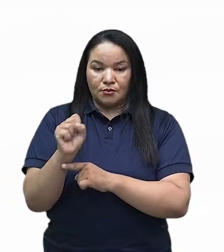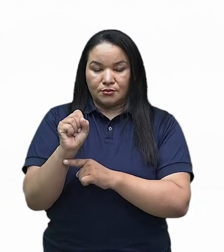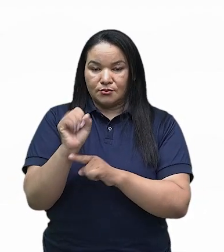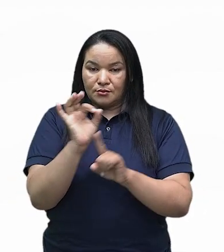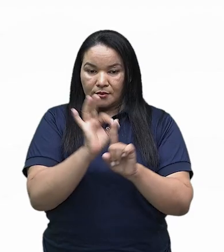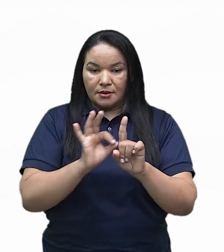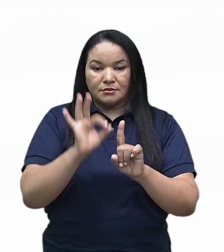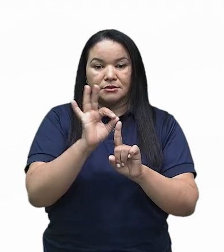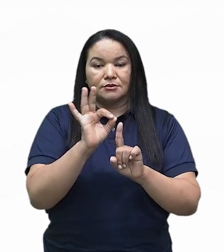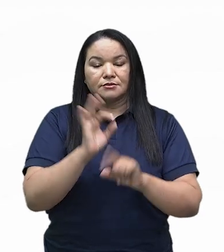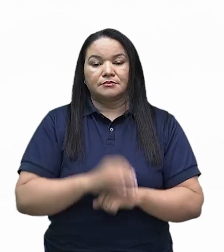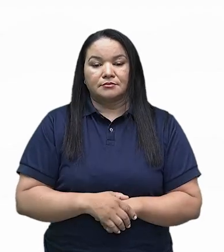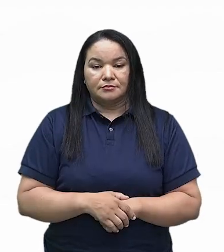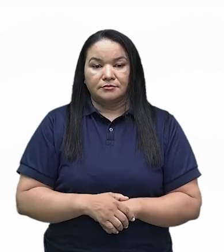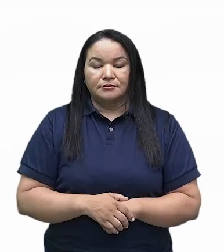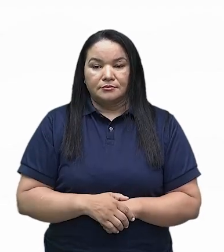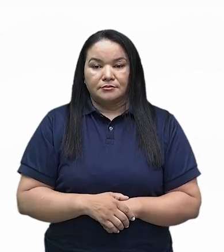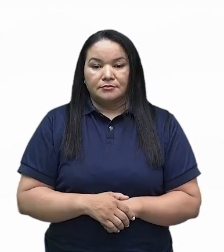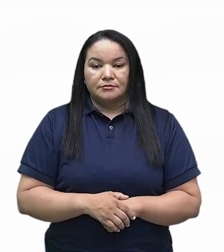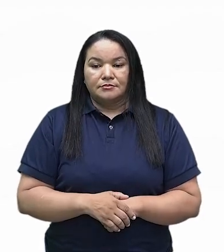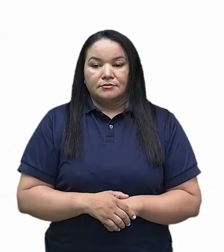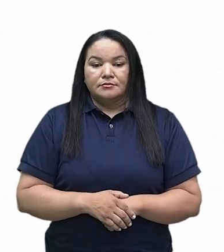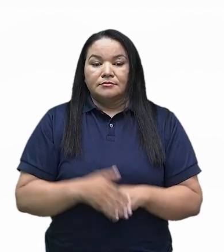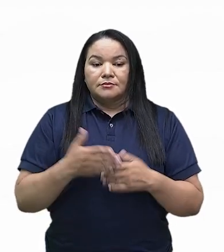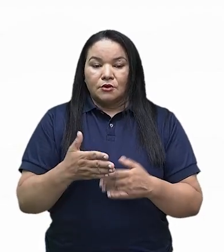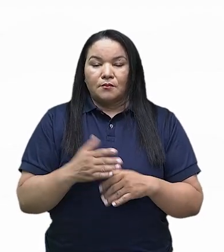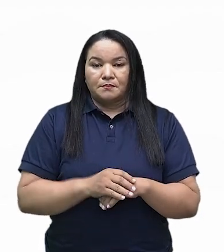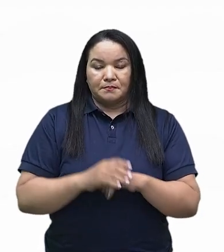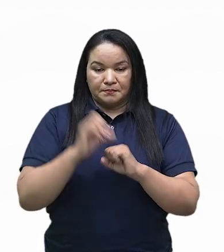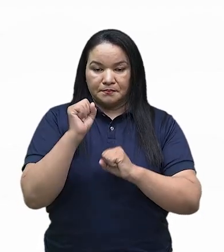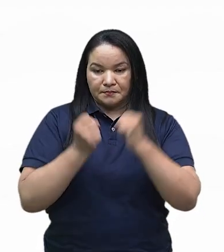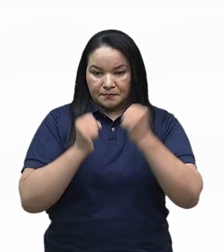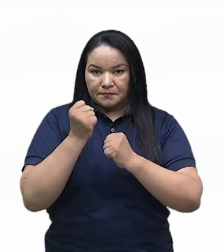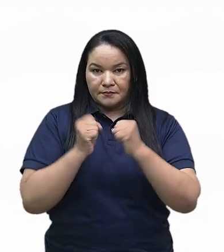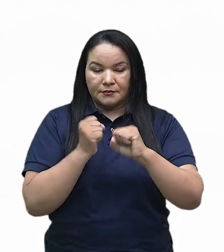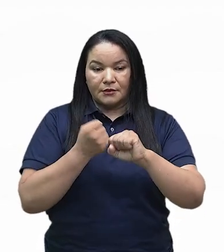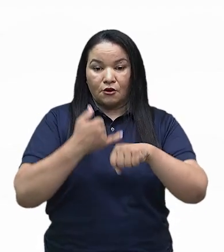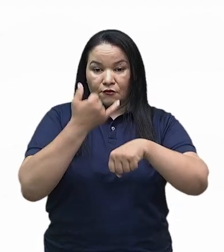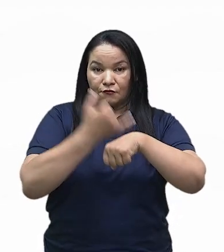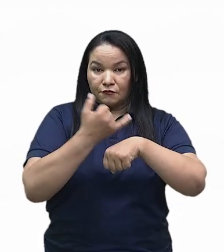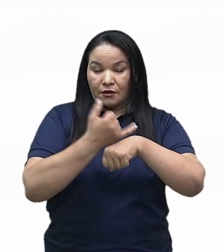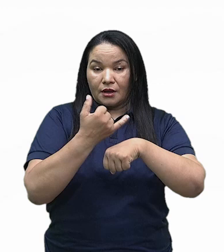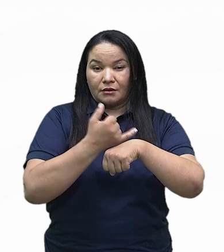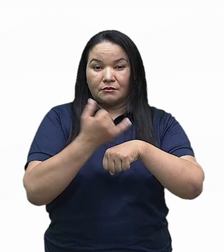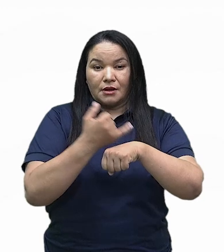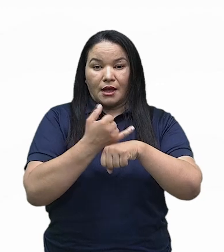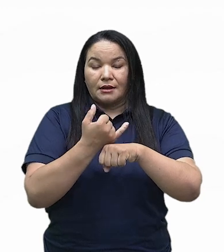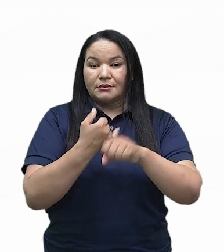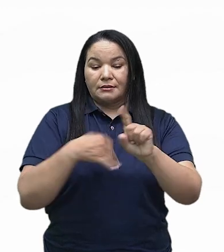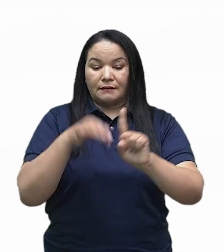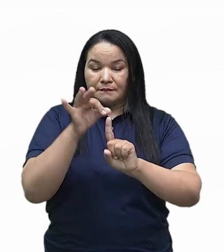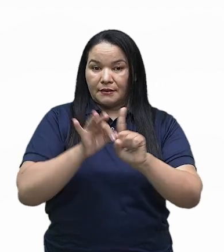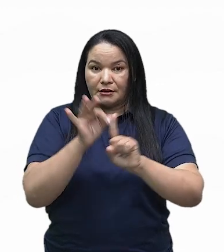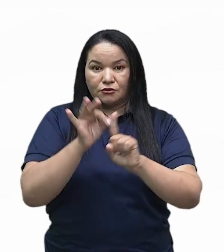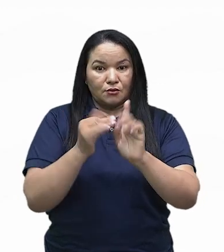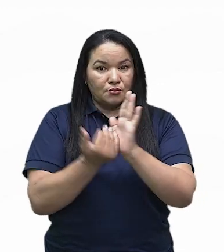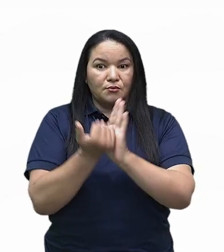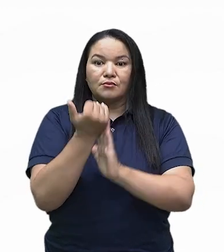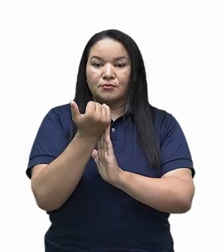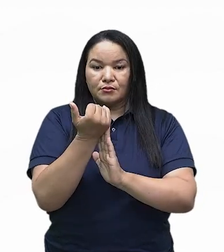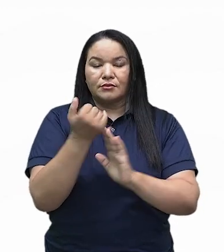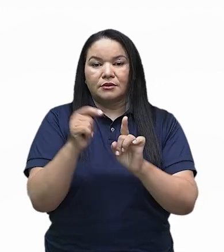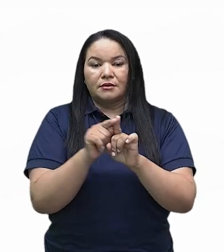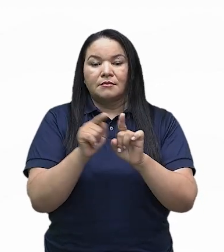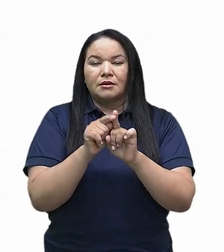Celsius. Em indústrias, o ferro é fundido a altíssimas temperaturas para ser moldado em